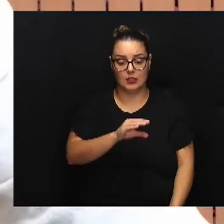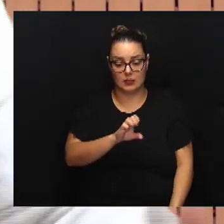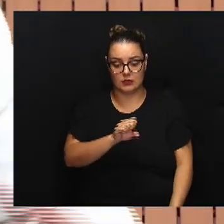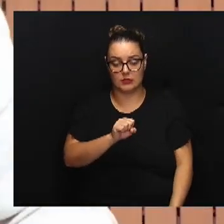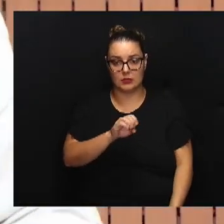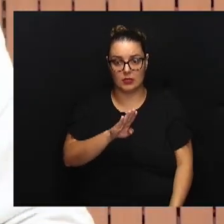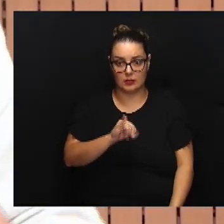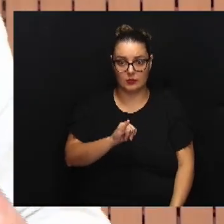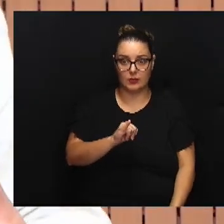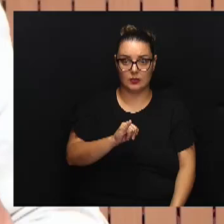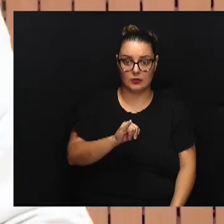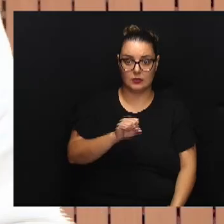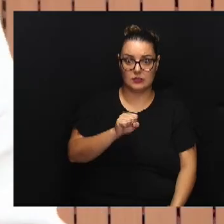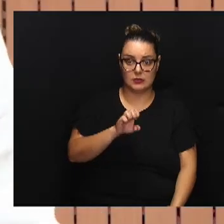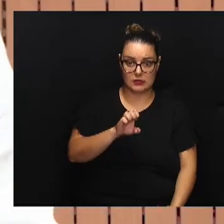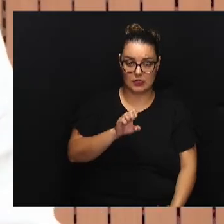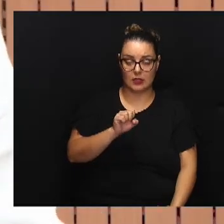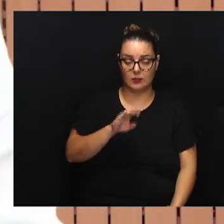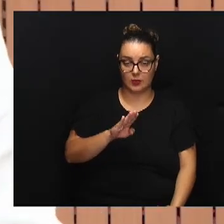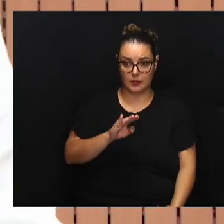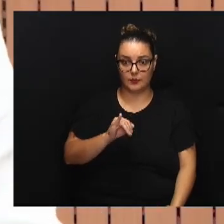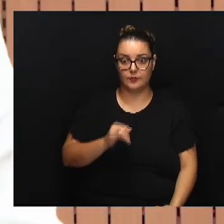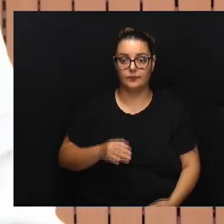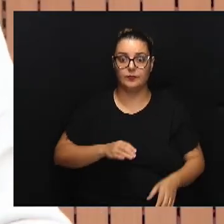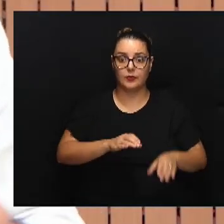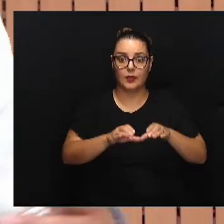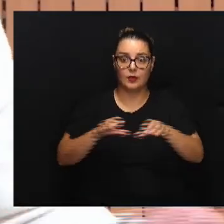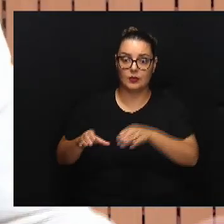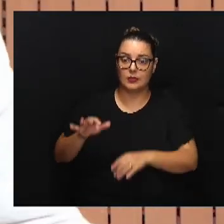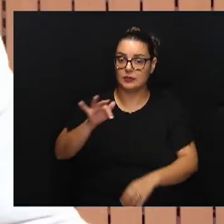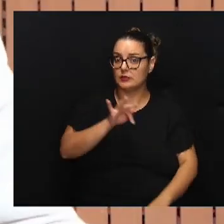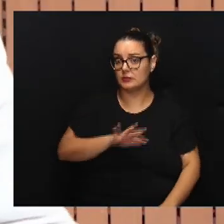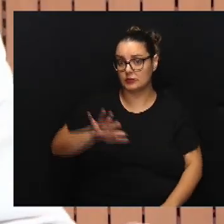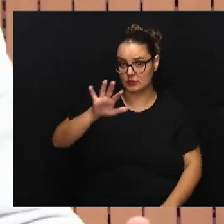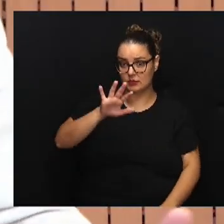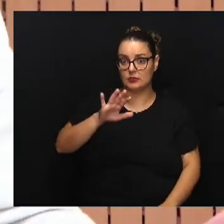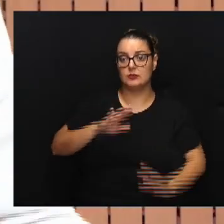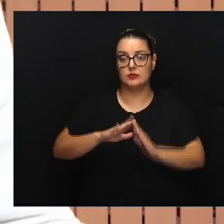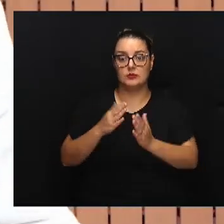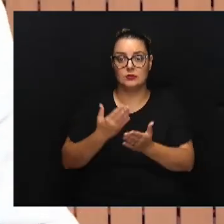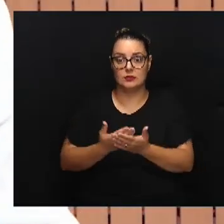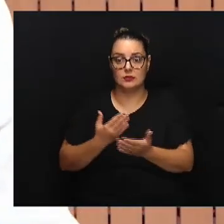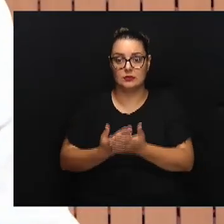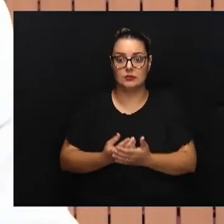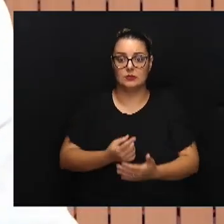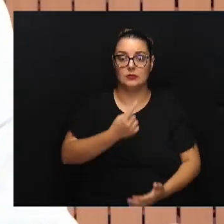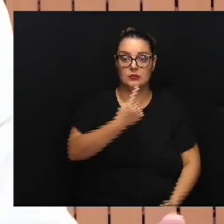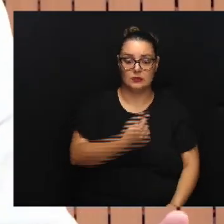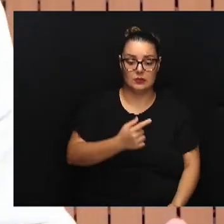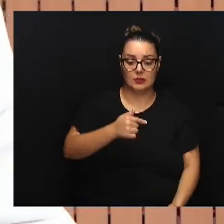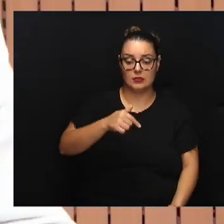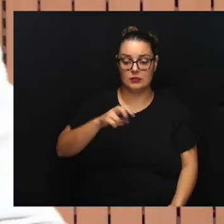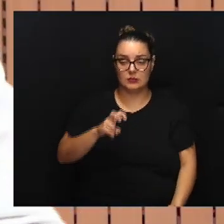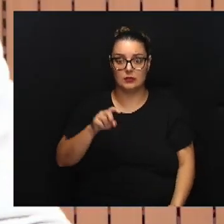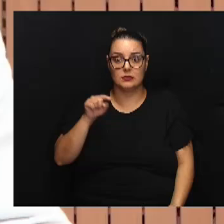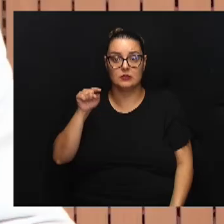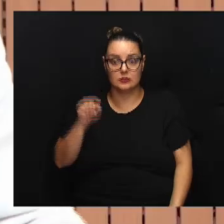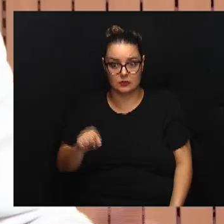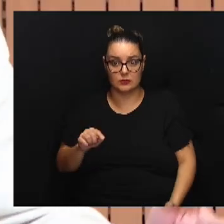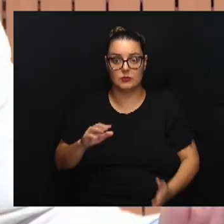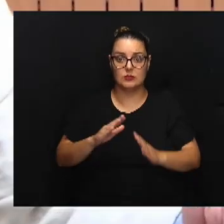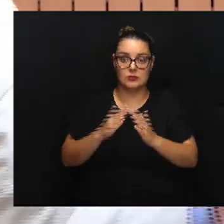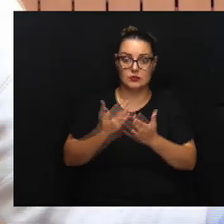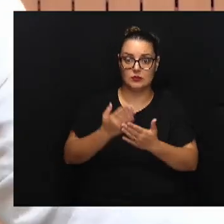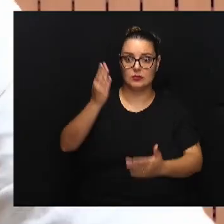Educação Básica, que faz a coordenação federativa das escolas. São 175 mil escolas no Brasil. Nós